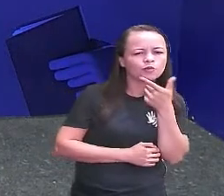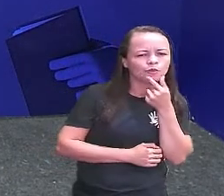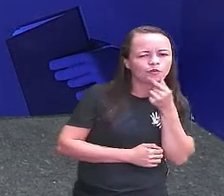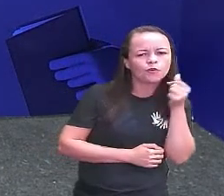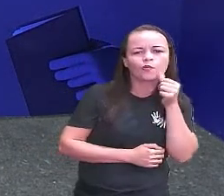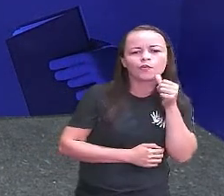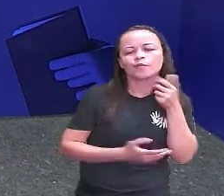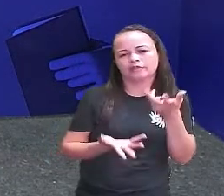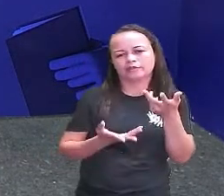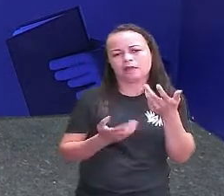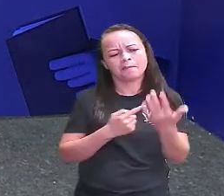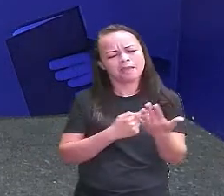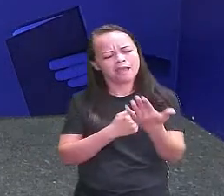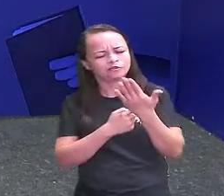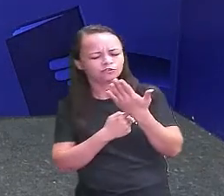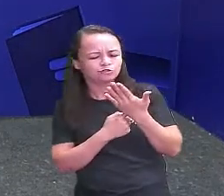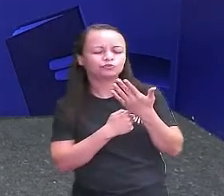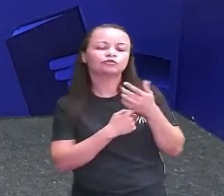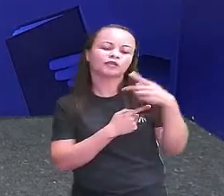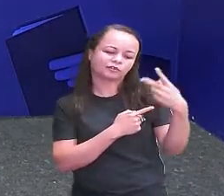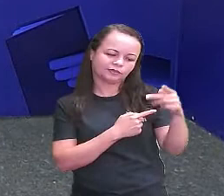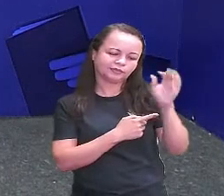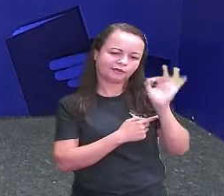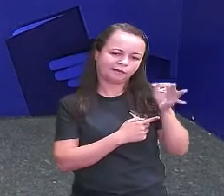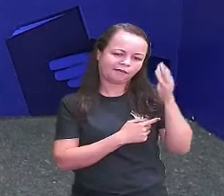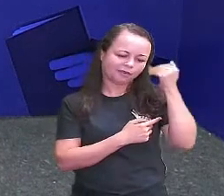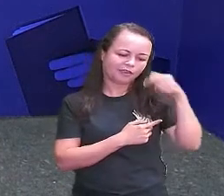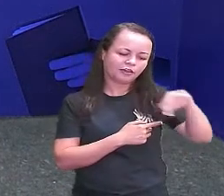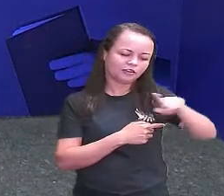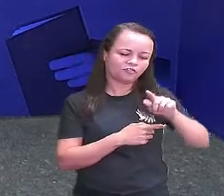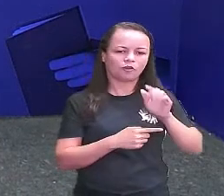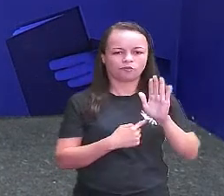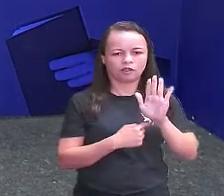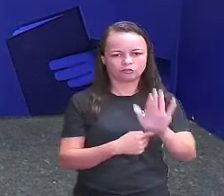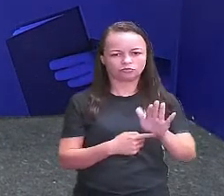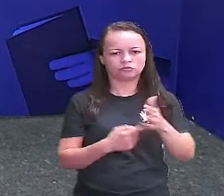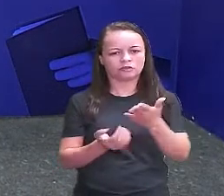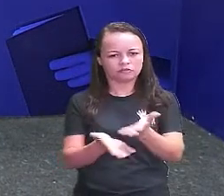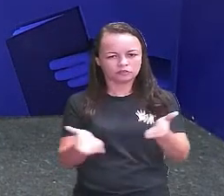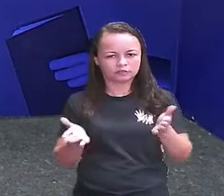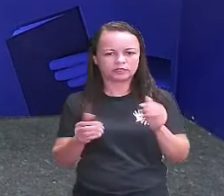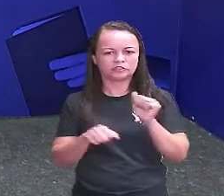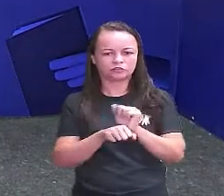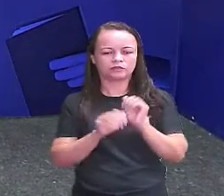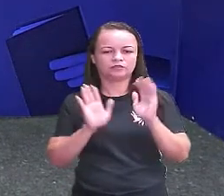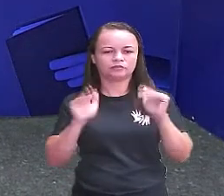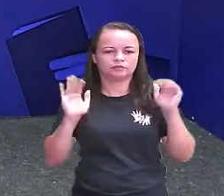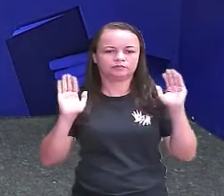aqui. Ele vai te ajudar, tá certo? Um beijo, eu espero vocês na próxima aula.